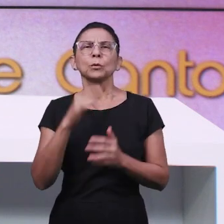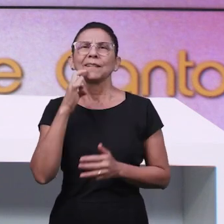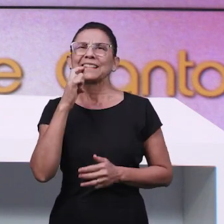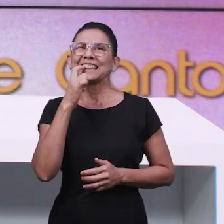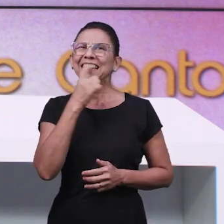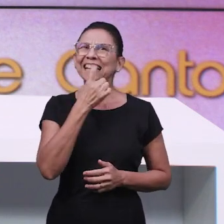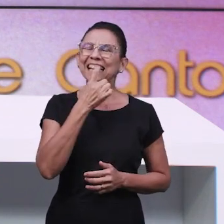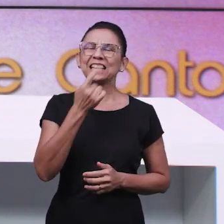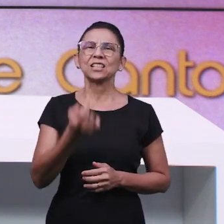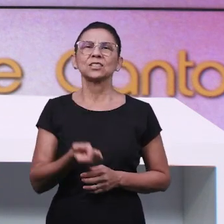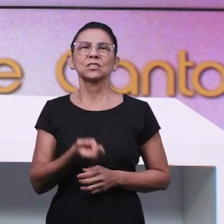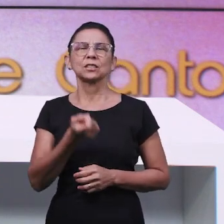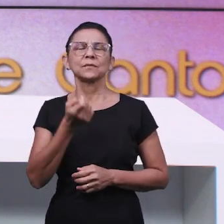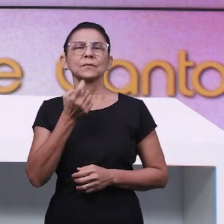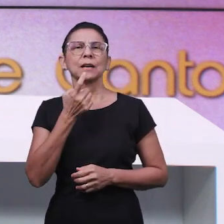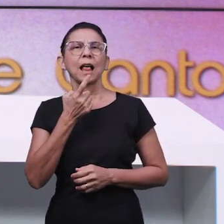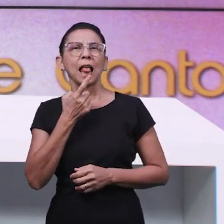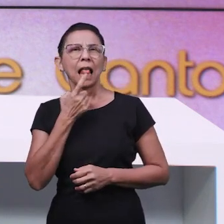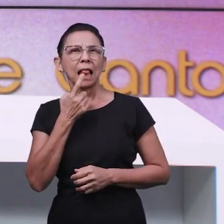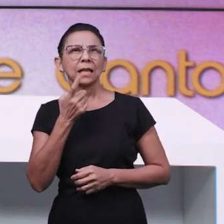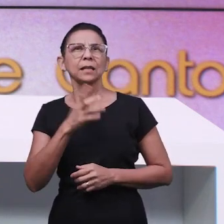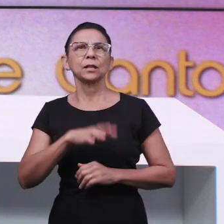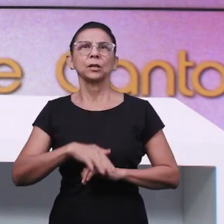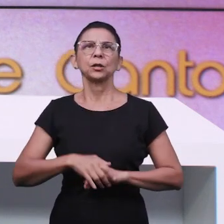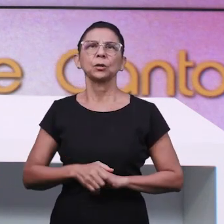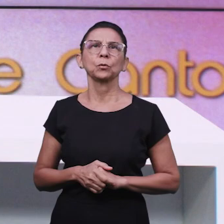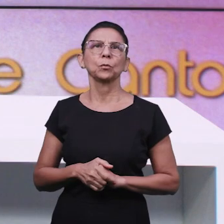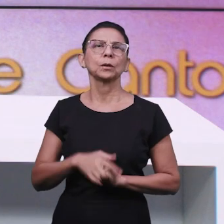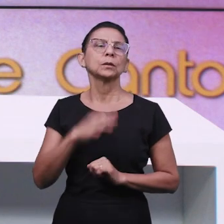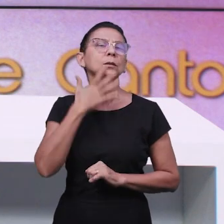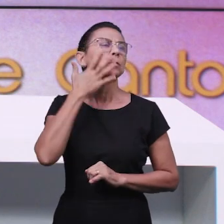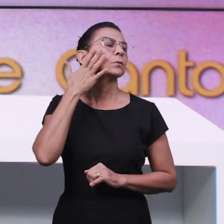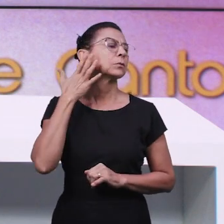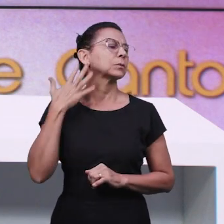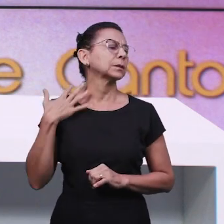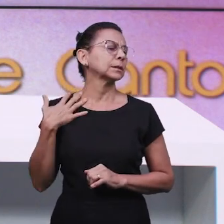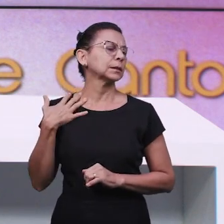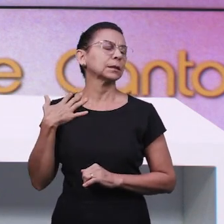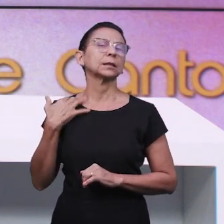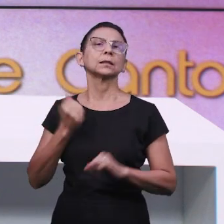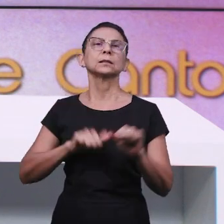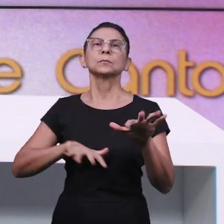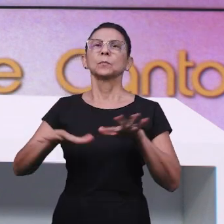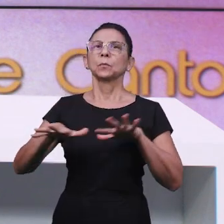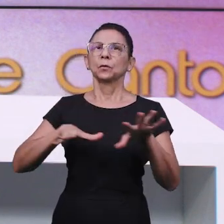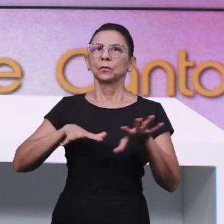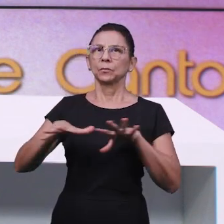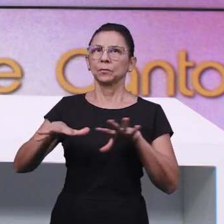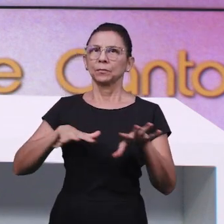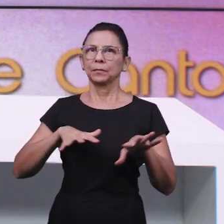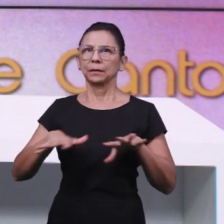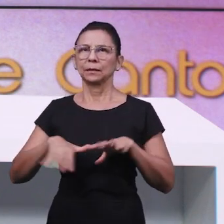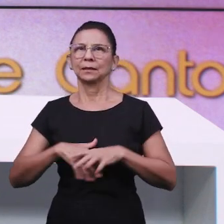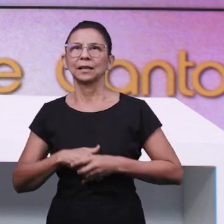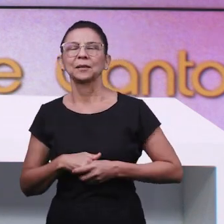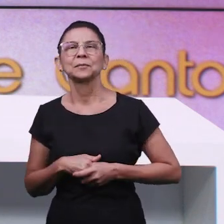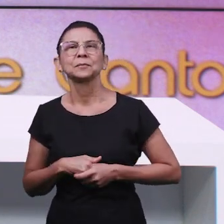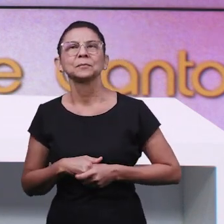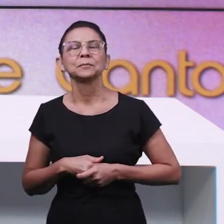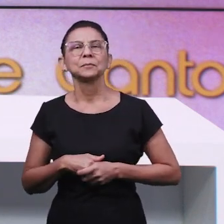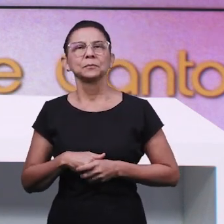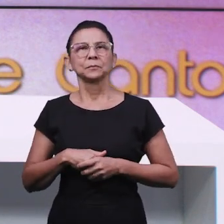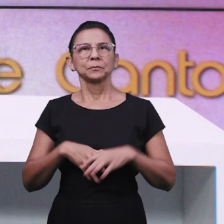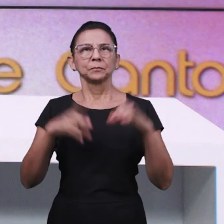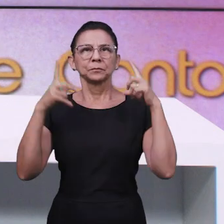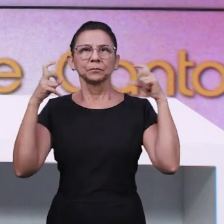lábios, dente, a própria laringe, a parede aqui da faringe, toda essa estrutura se movimenta para que o som da